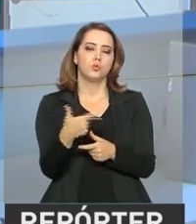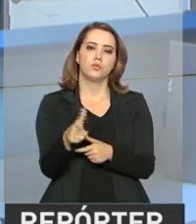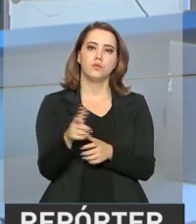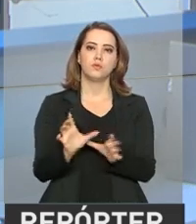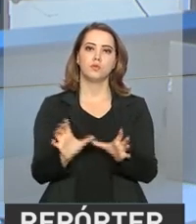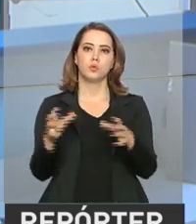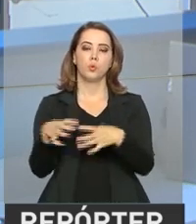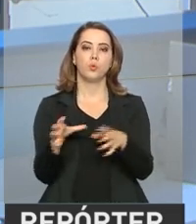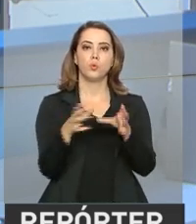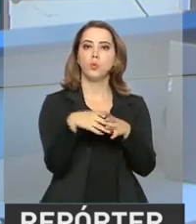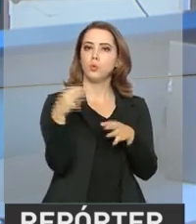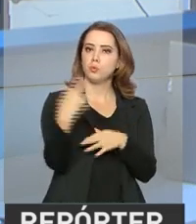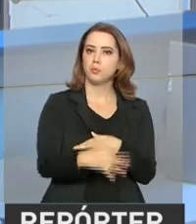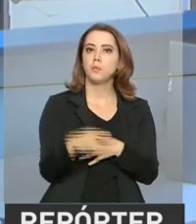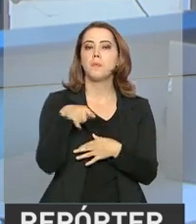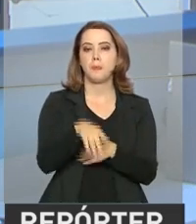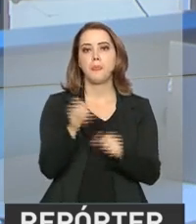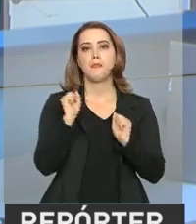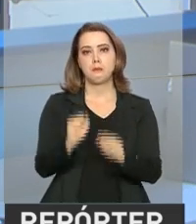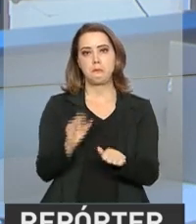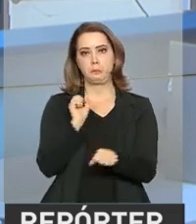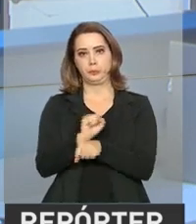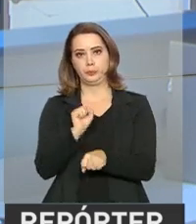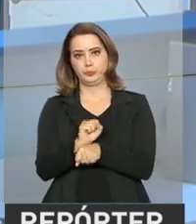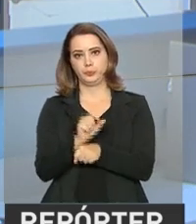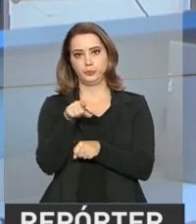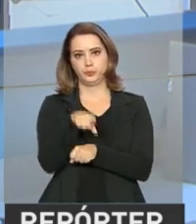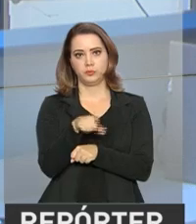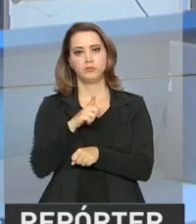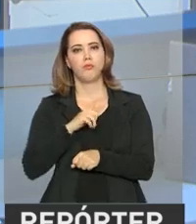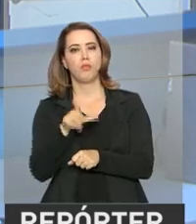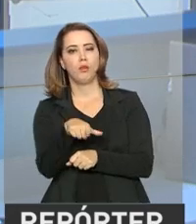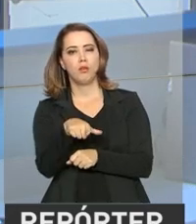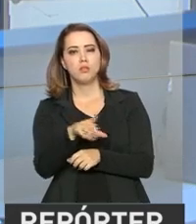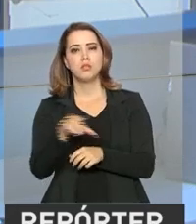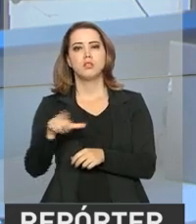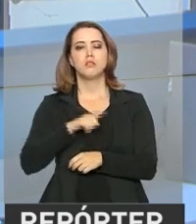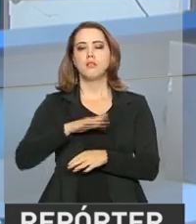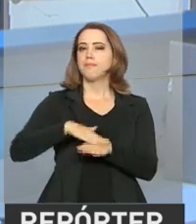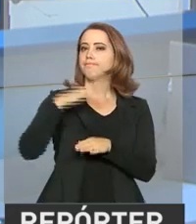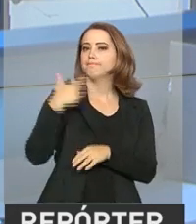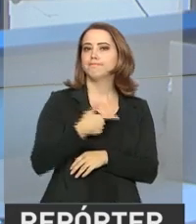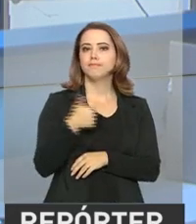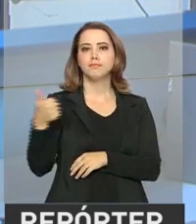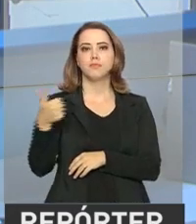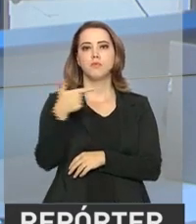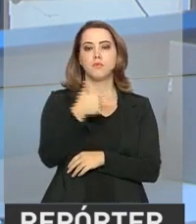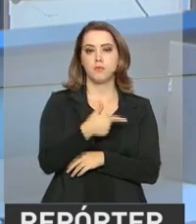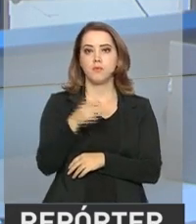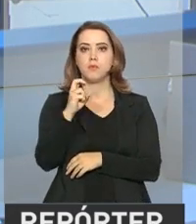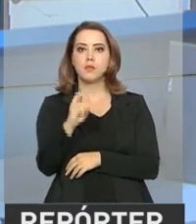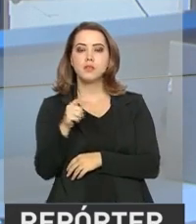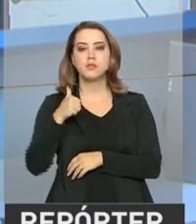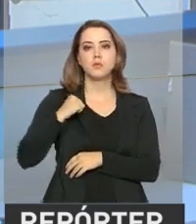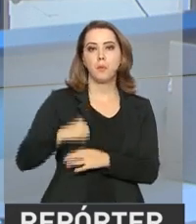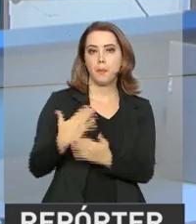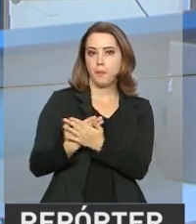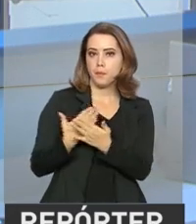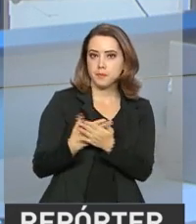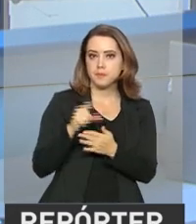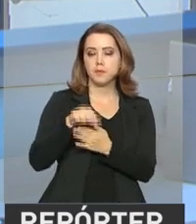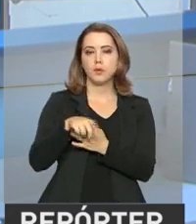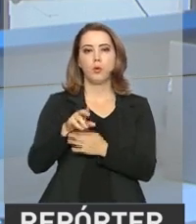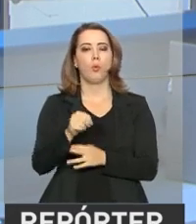formadas também podem entrar na lista para esta edição do ProUni são mais de 125.000 bolsas de estudo em